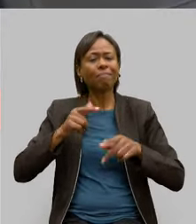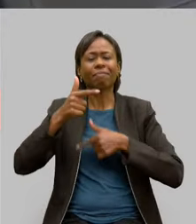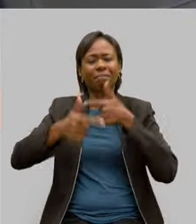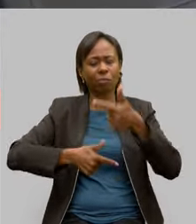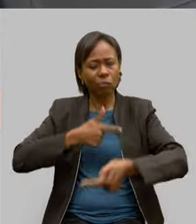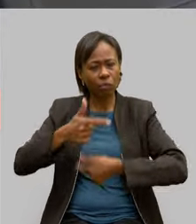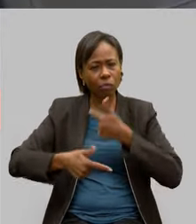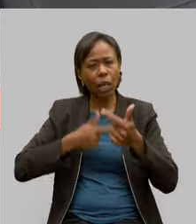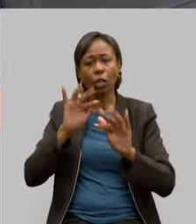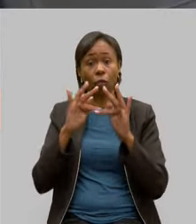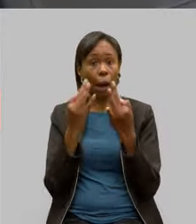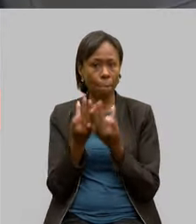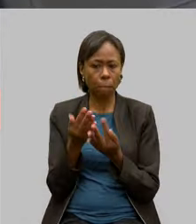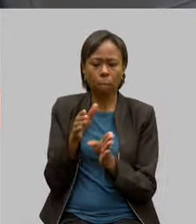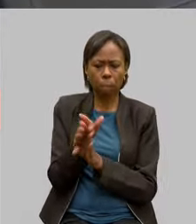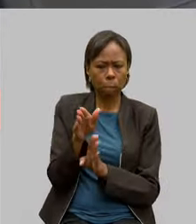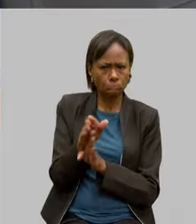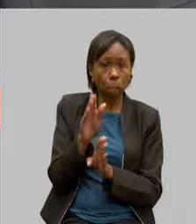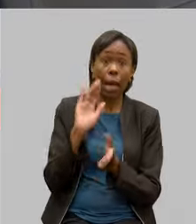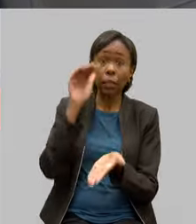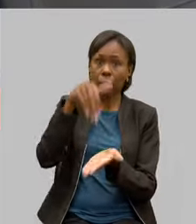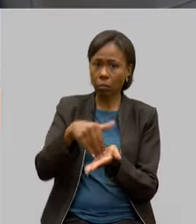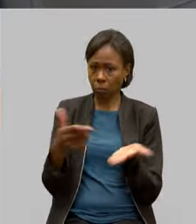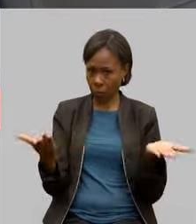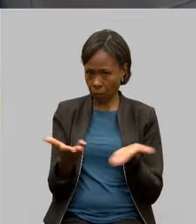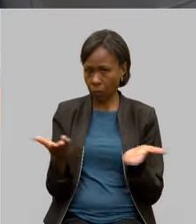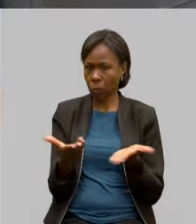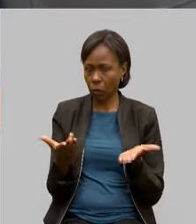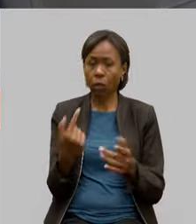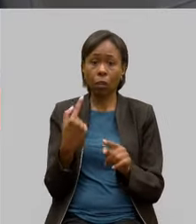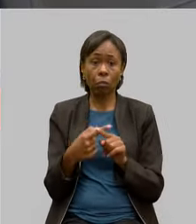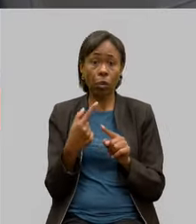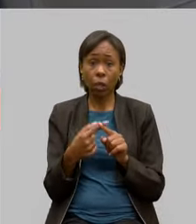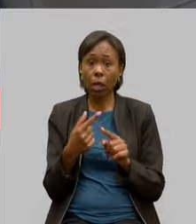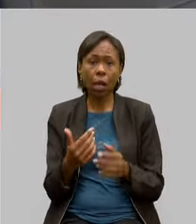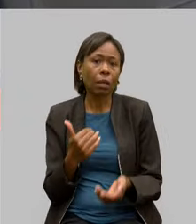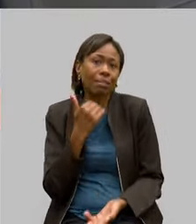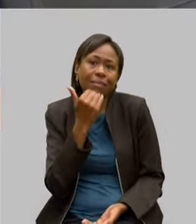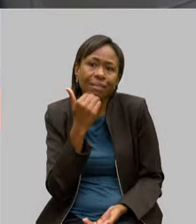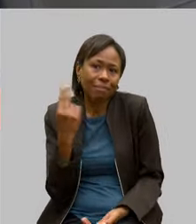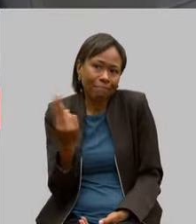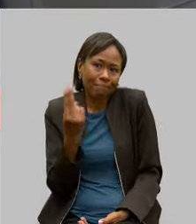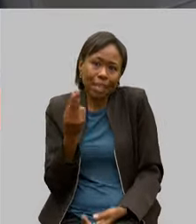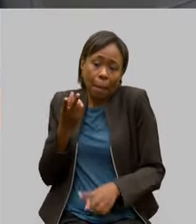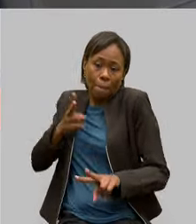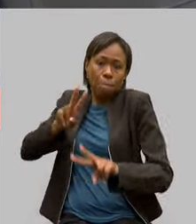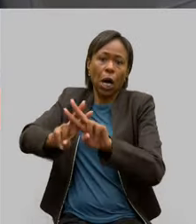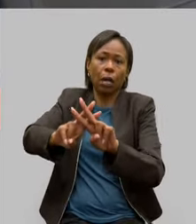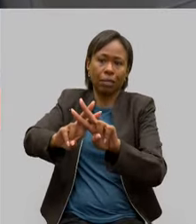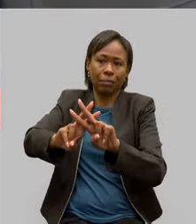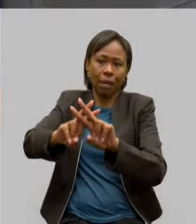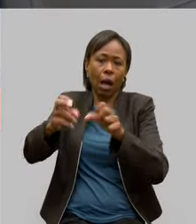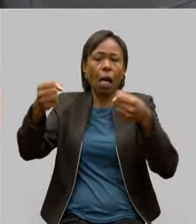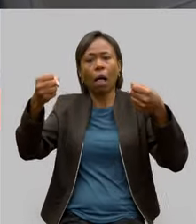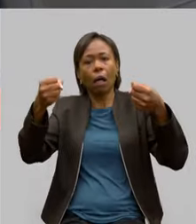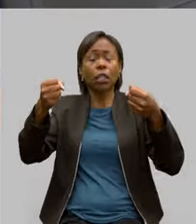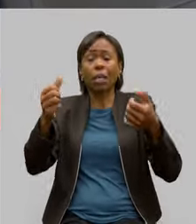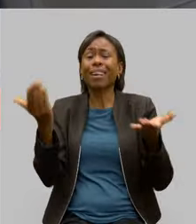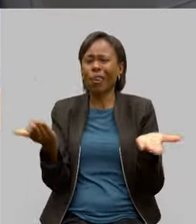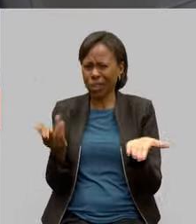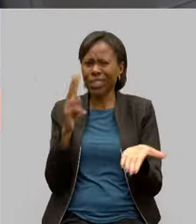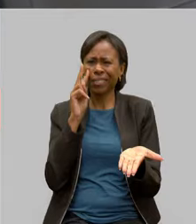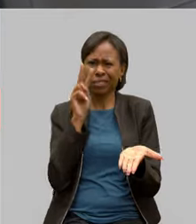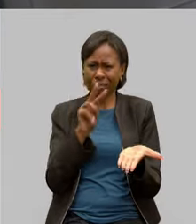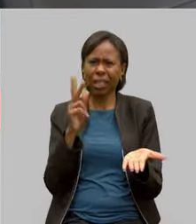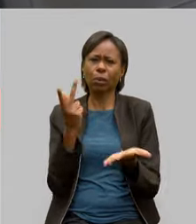orientar famílias como até hoje eu faço porque não adianta encarcerar porque o que a gente tá vendo acontecer hoje em dia né Apesar